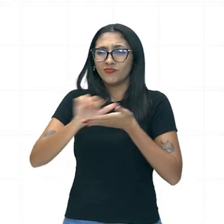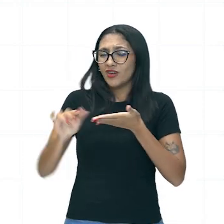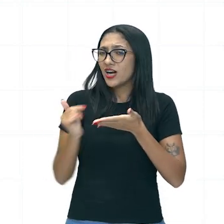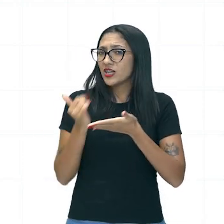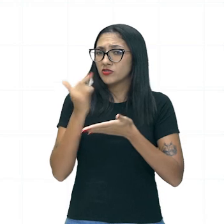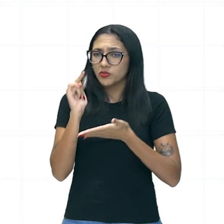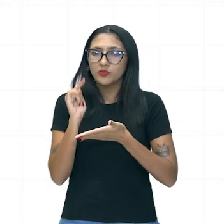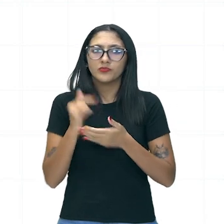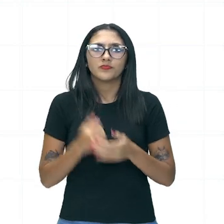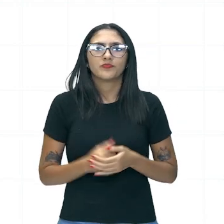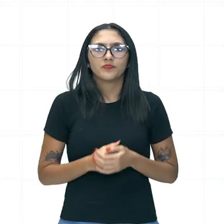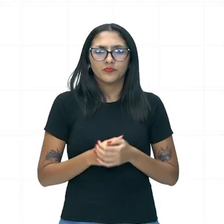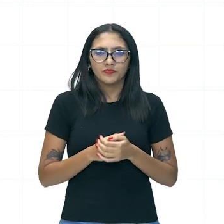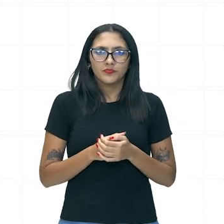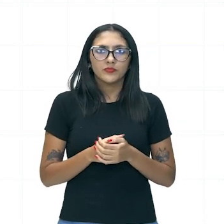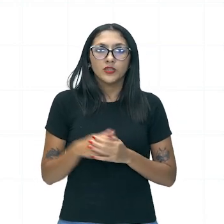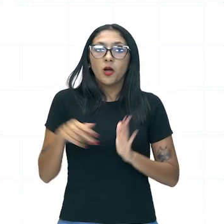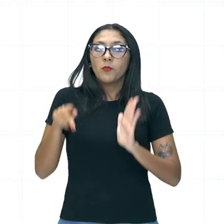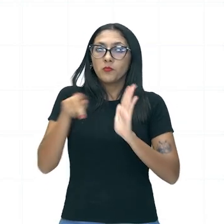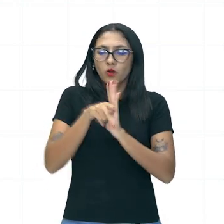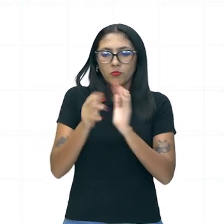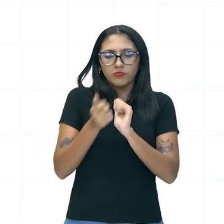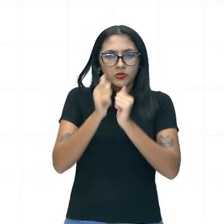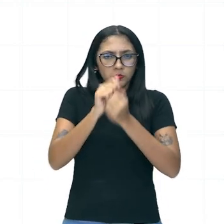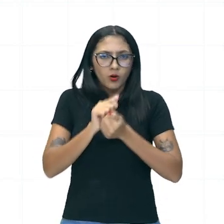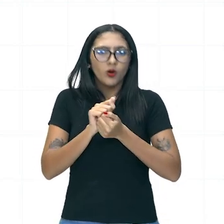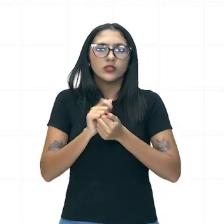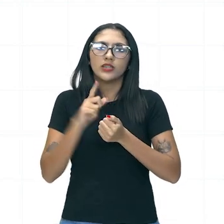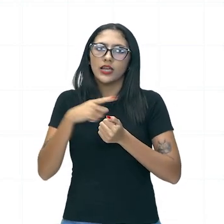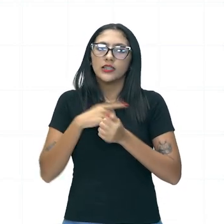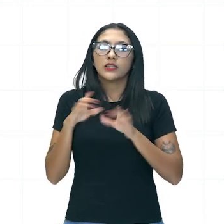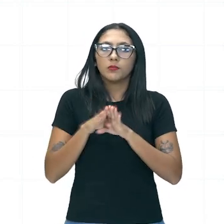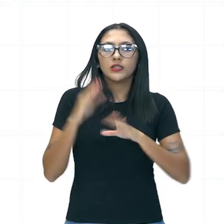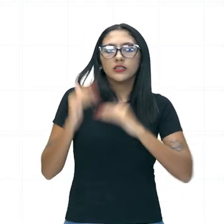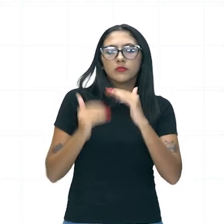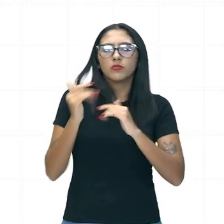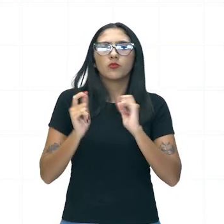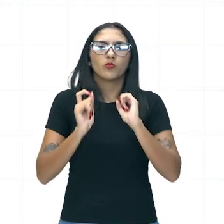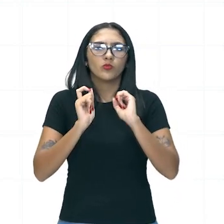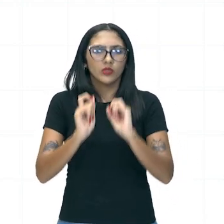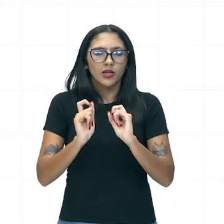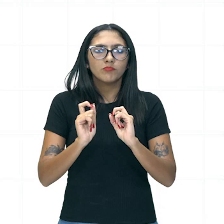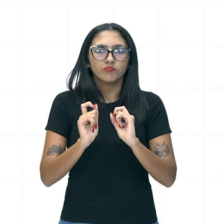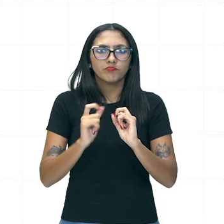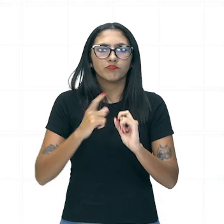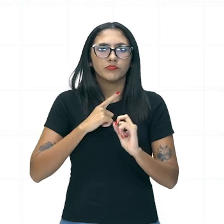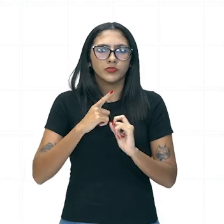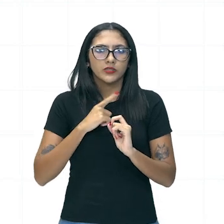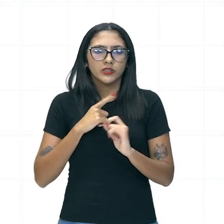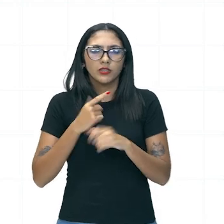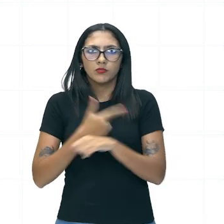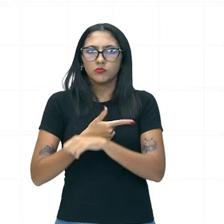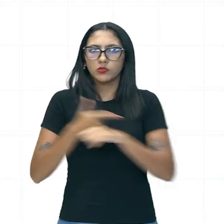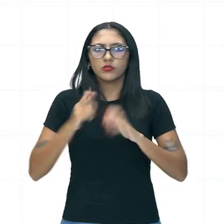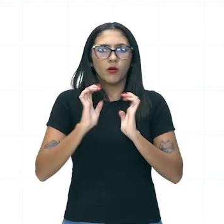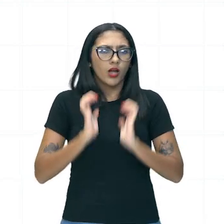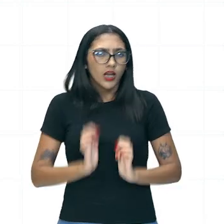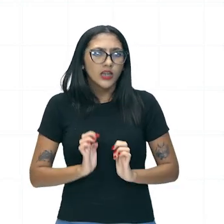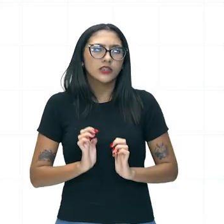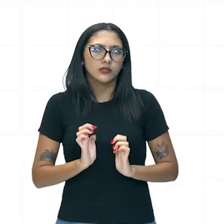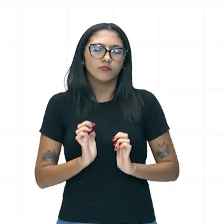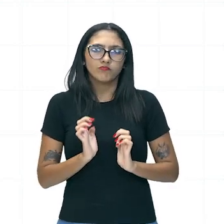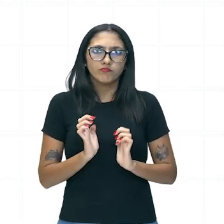o futebol americano ele também vai desenvolver principalmente a disciplina,